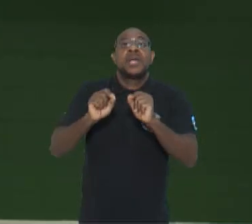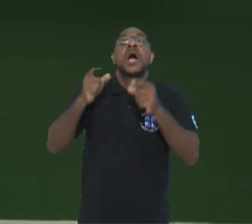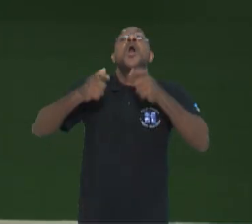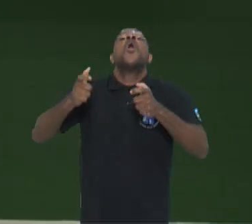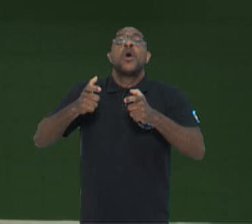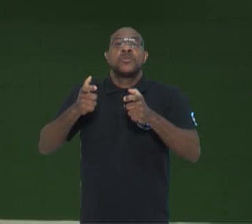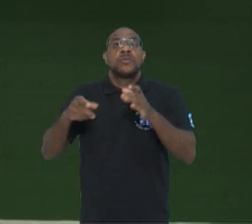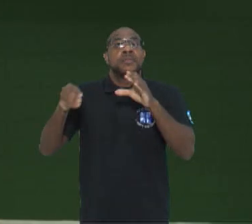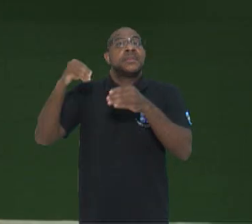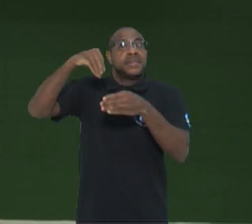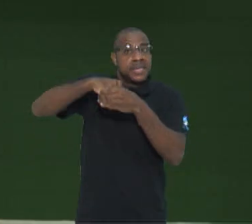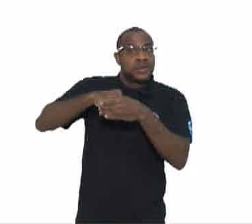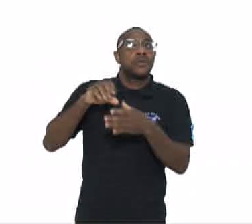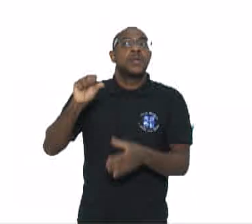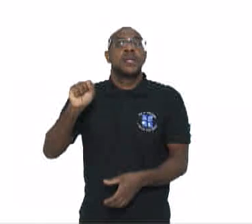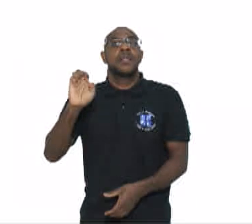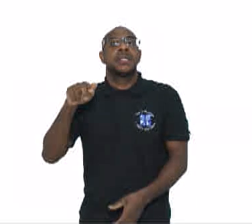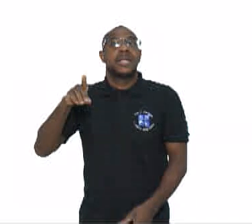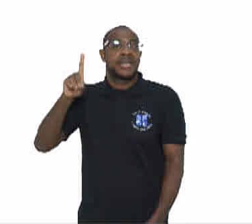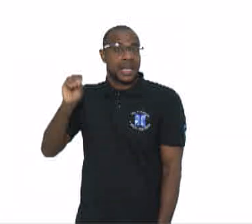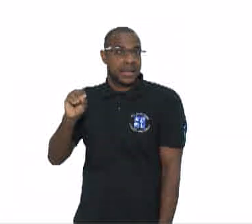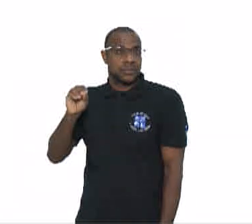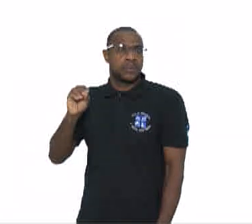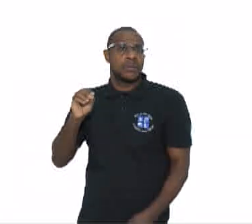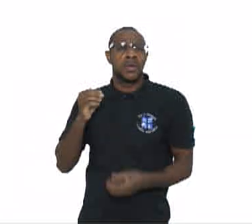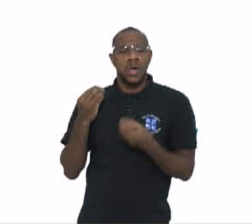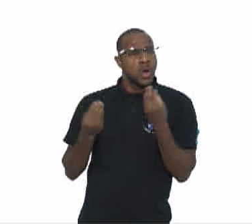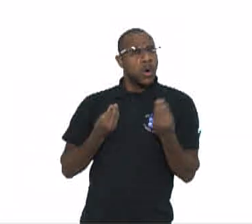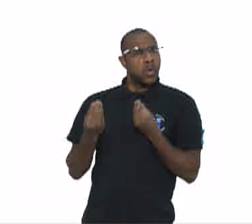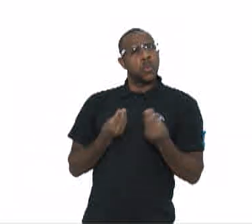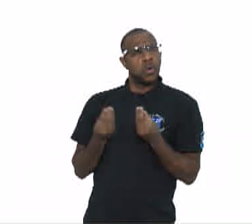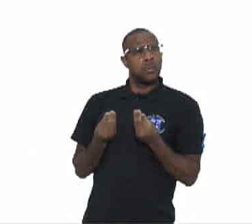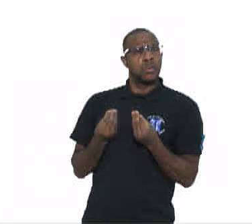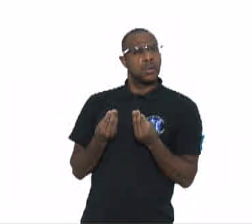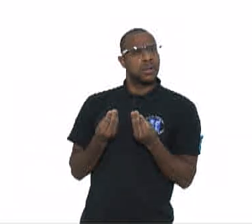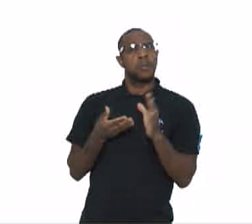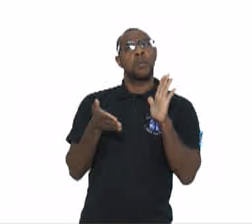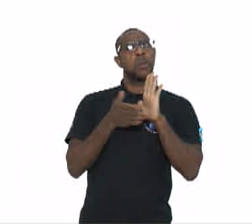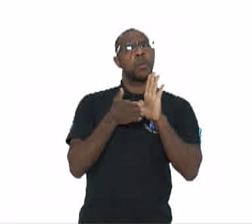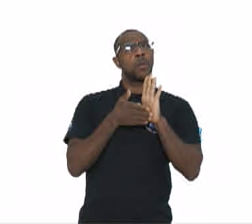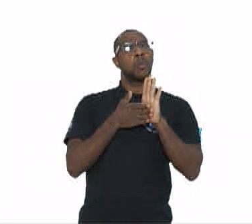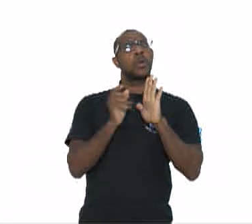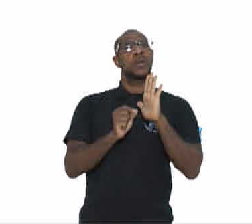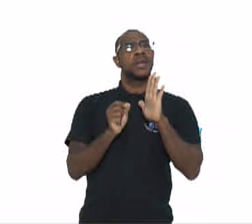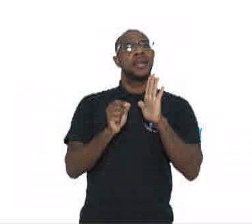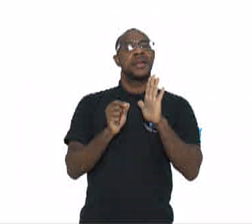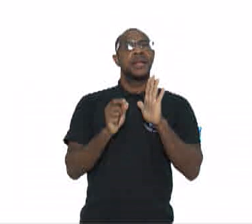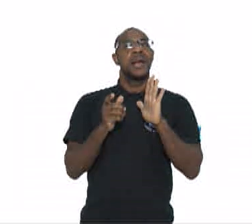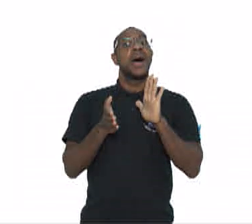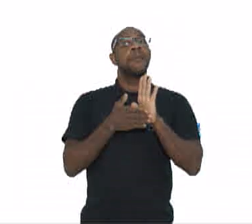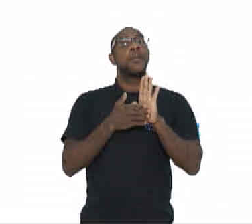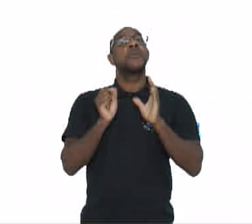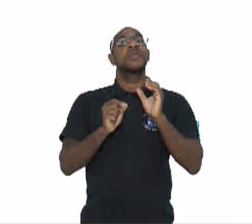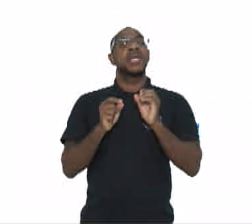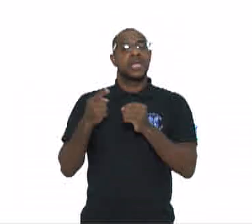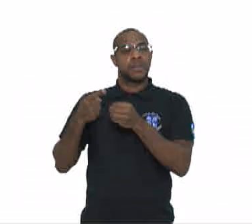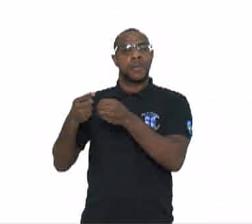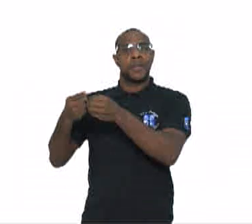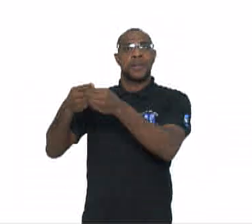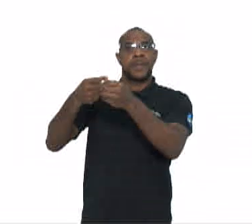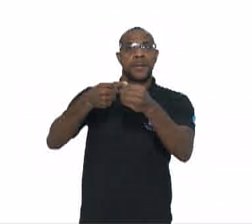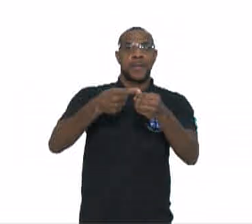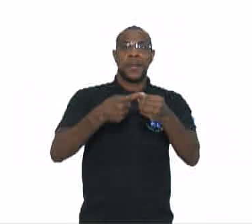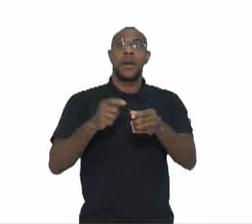Senado, né? Como? Então, ele propõe que os municípios brasileiros possam estabelecer contratos